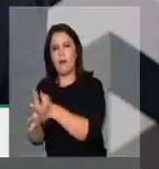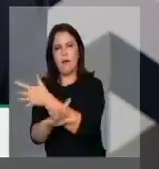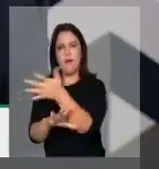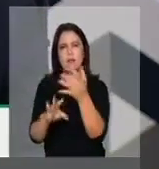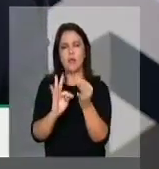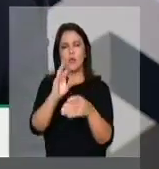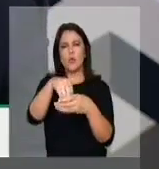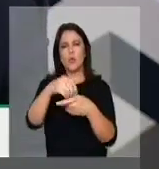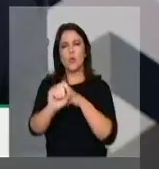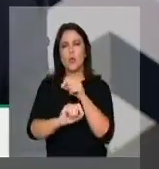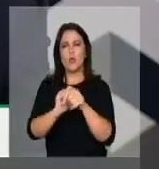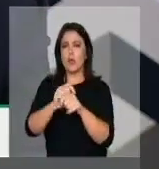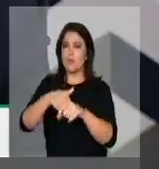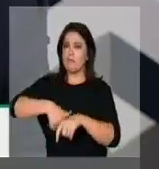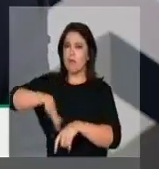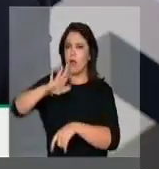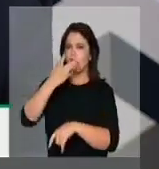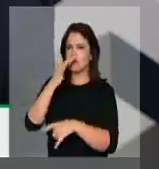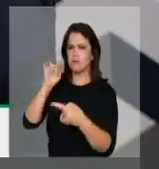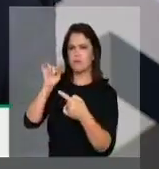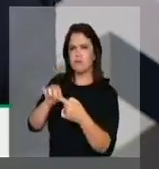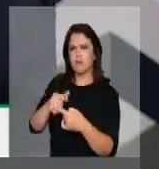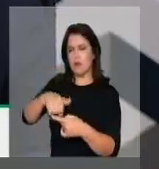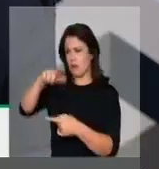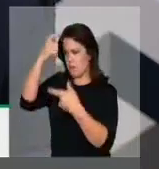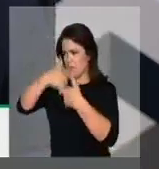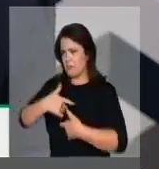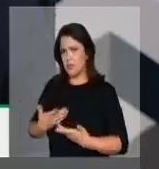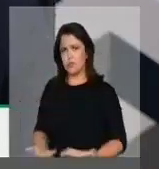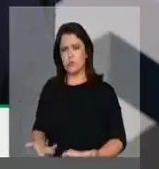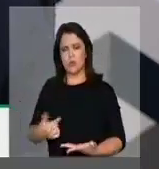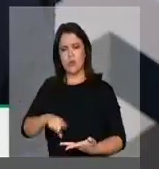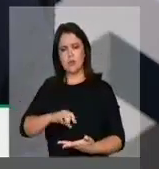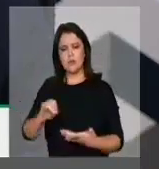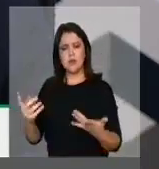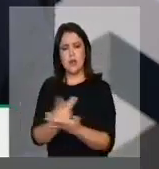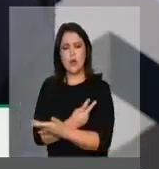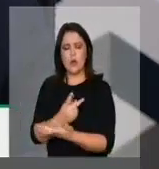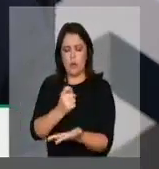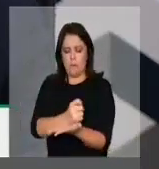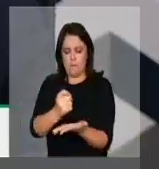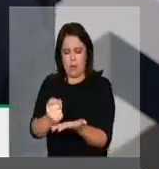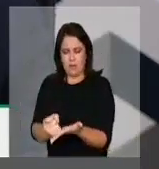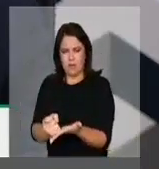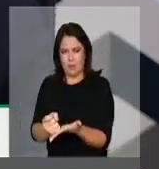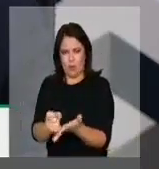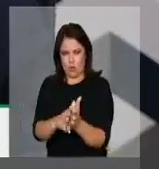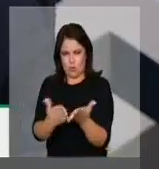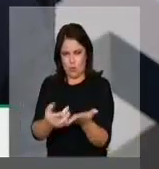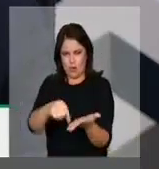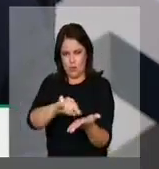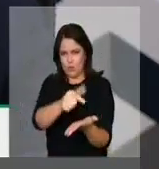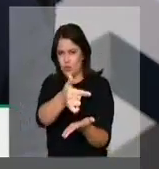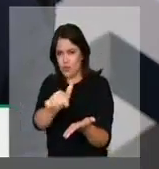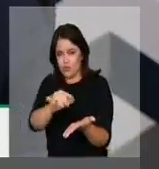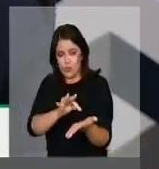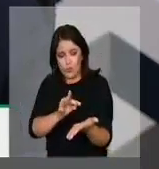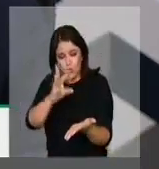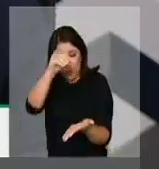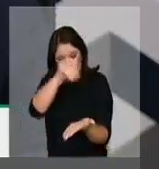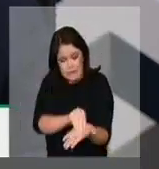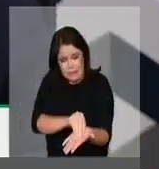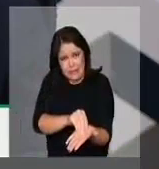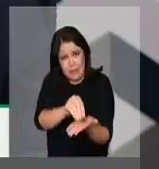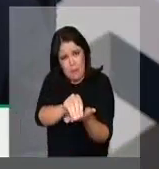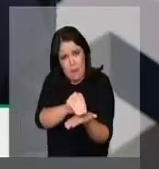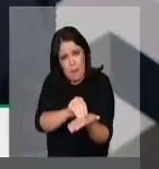o que se experimentou no Brasil foi a grande tropicalização do gênero humano. Quando o passaporte brasileiro não tinha todos os requisitos